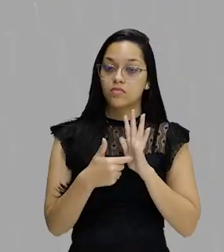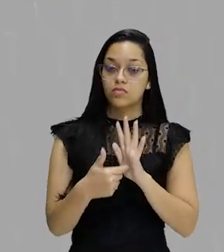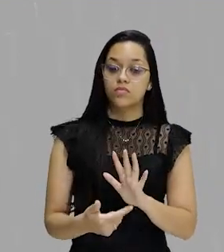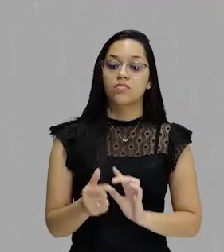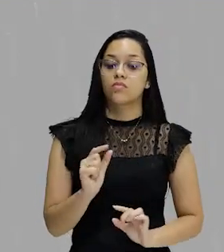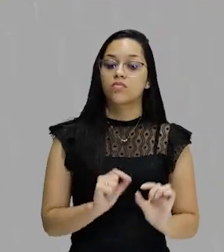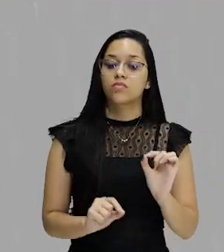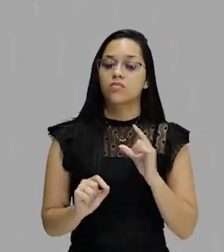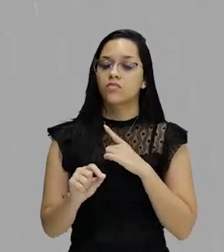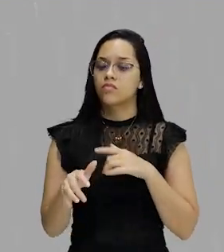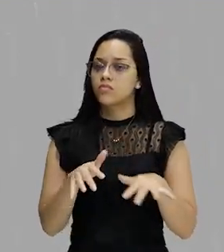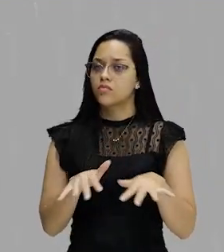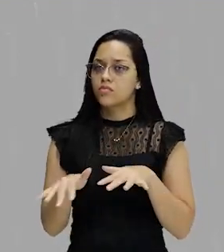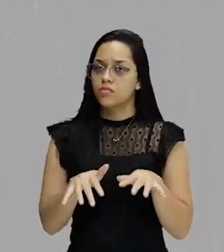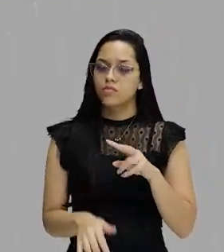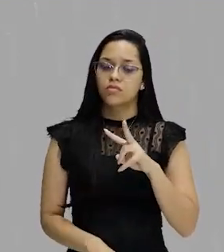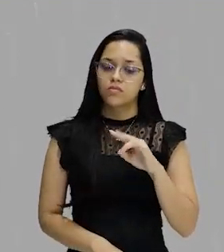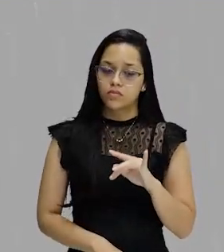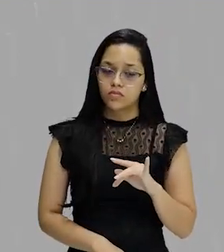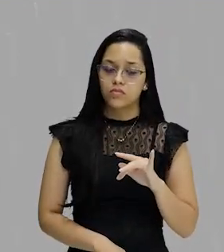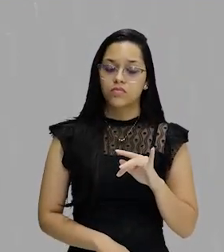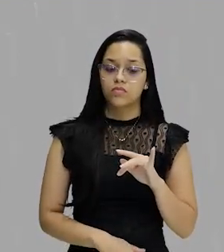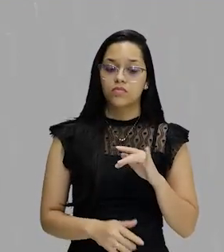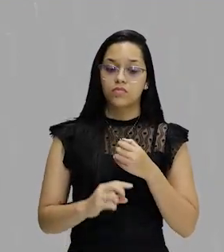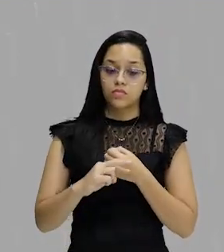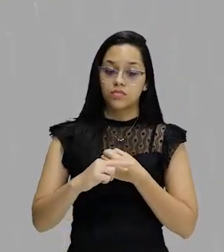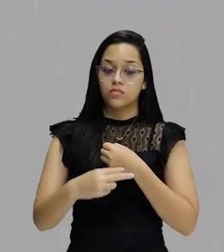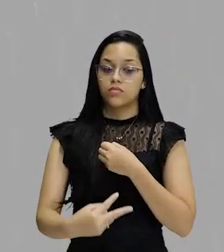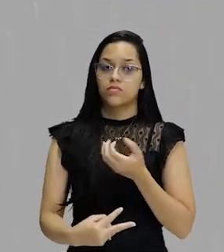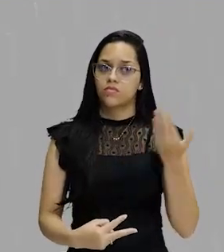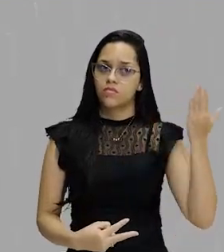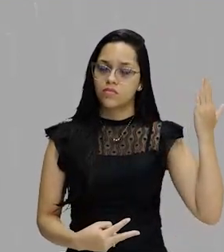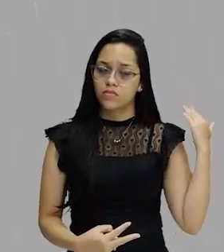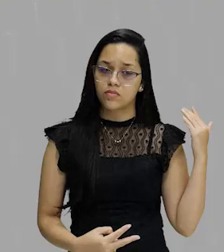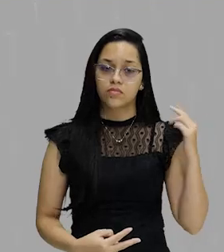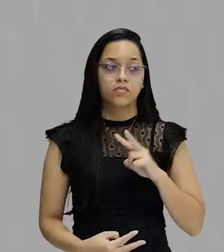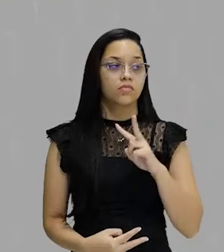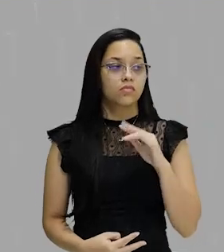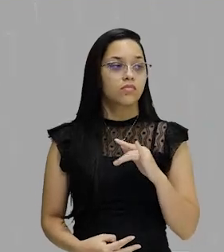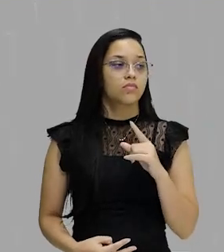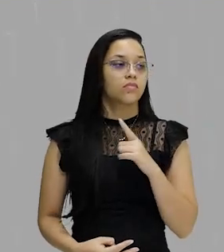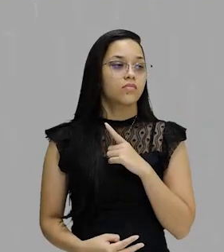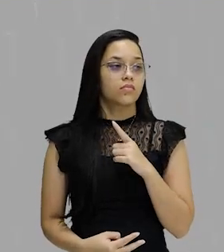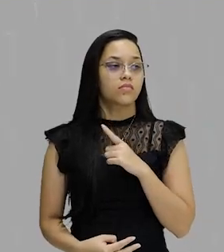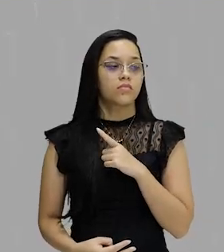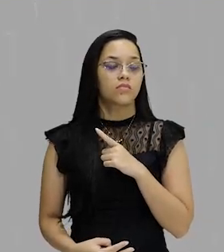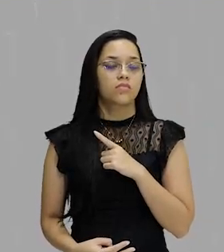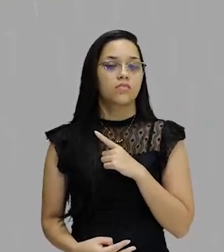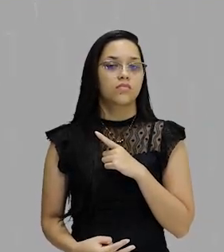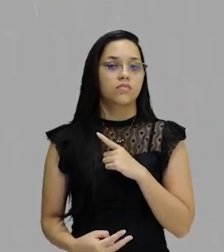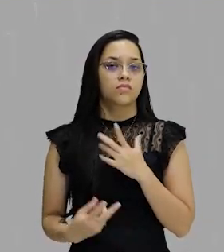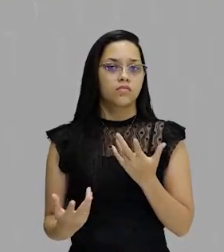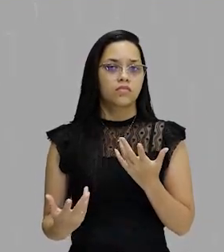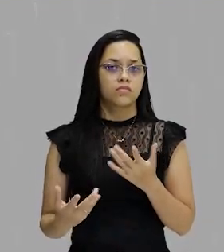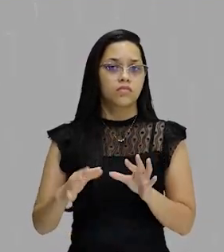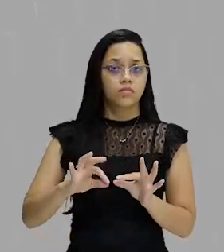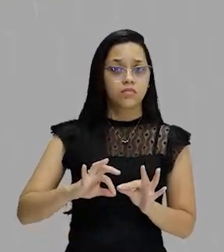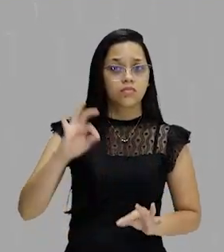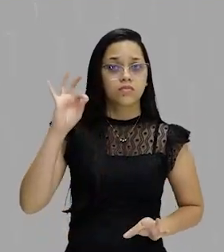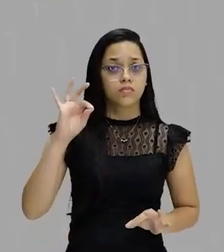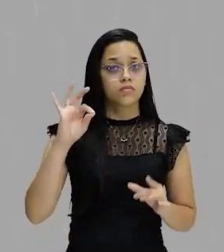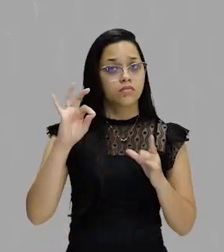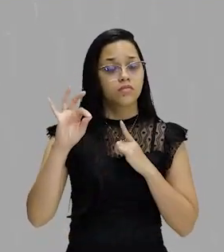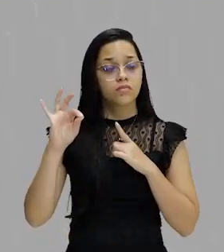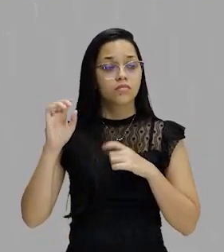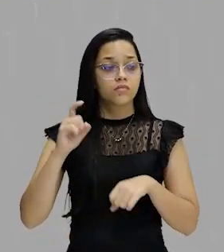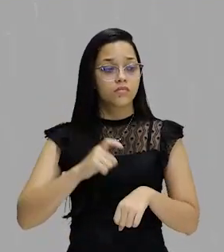mostrar que esses movimentos eles vão refletir, na época, eles acabam refletindo um espírito de um